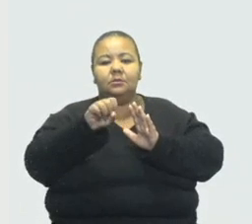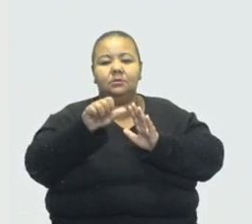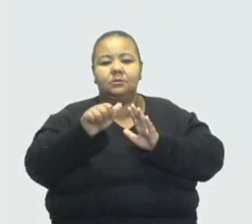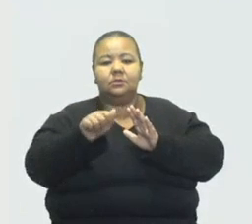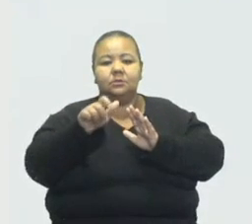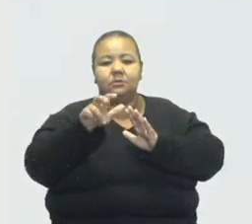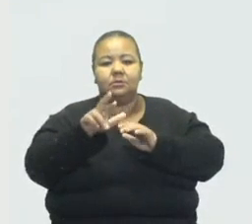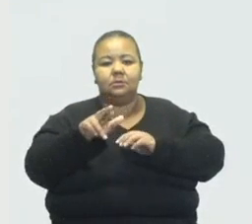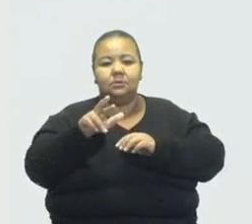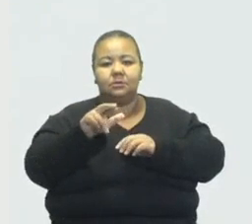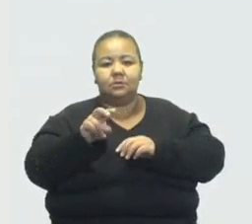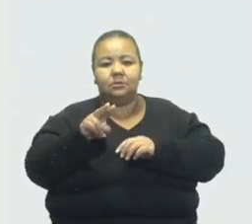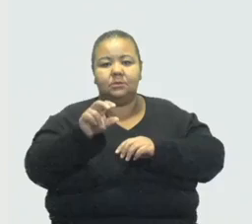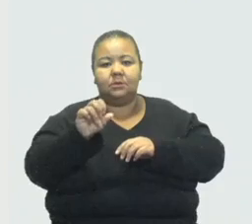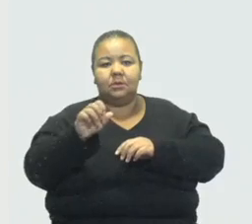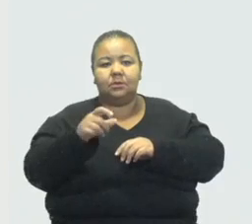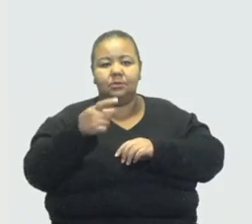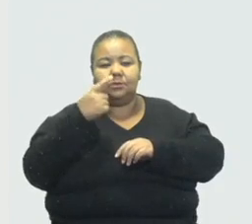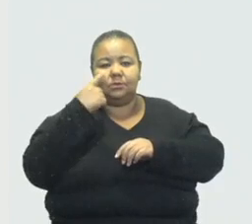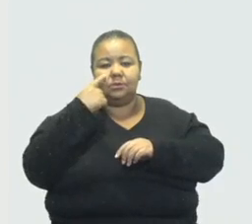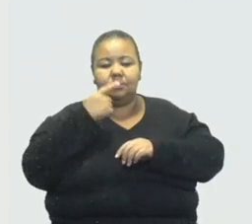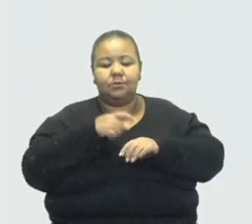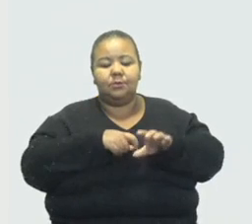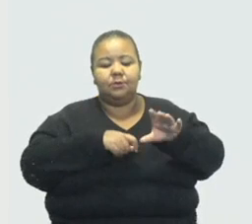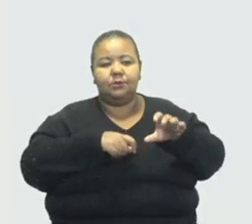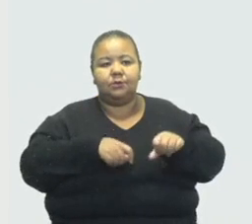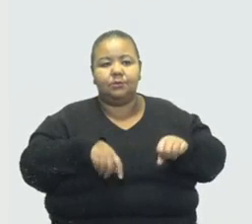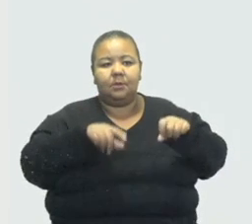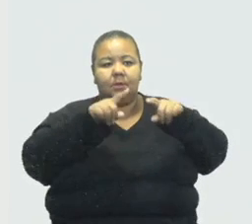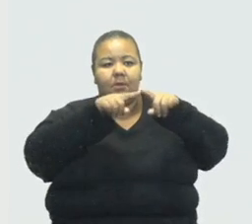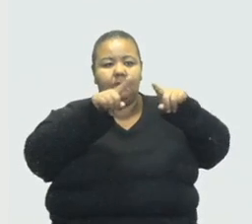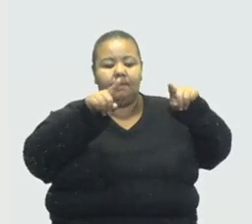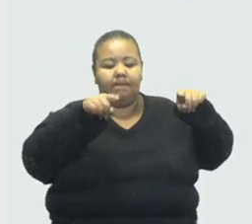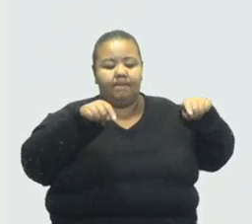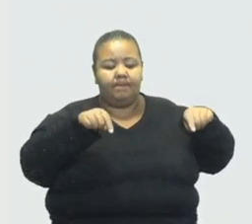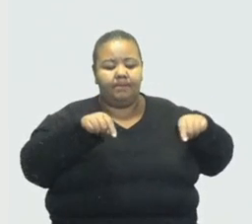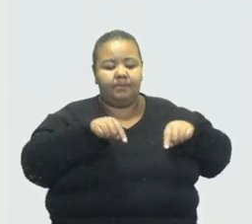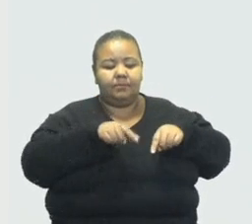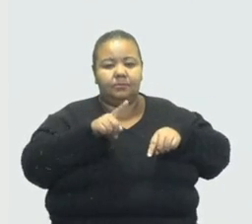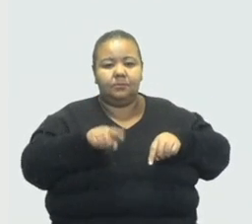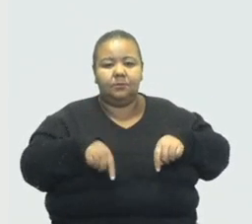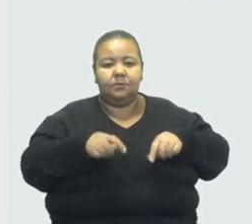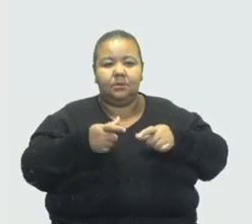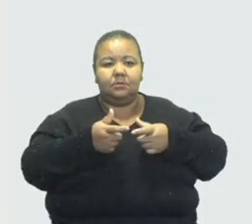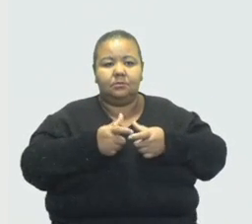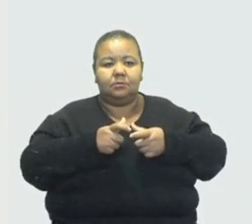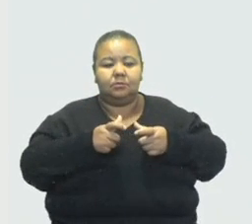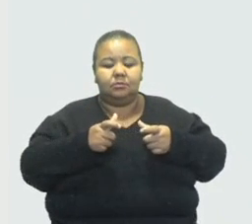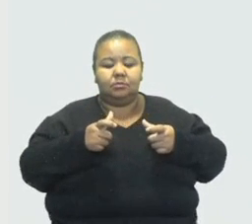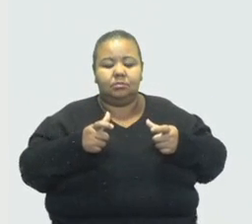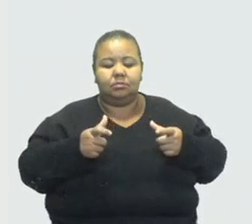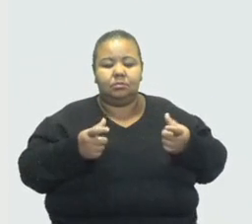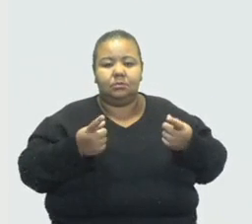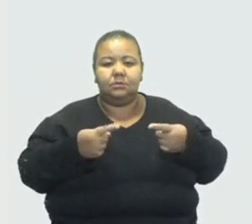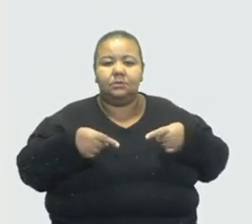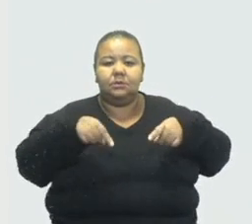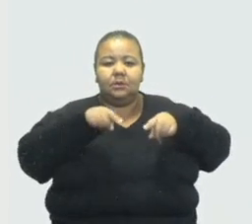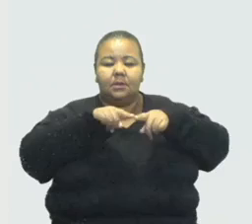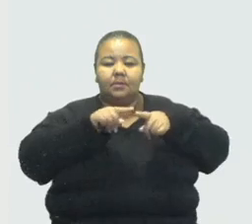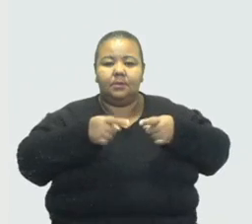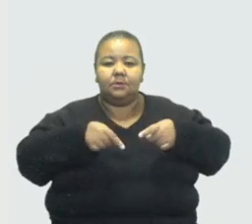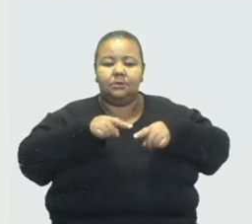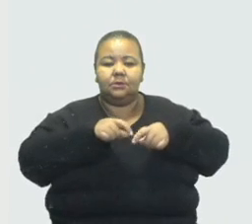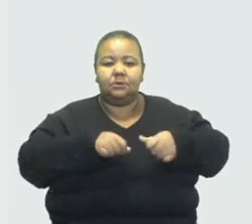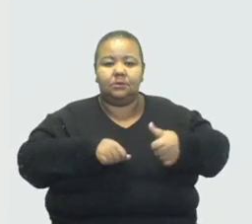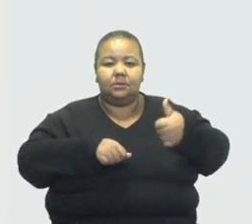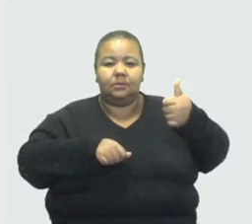regra? Essa regra a gente vai pegar a nossa matriz, vai ampliar ela repetindo a